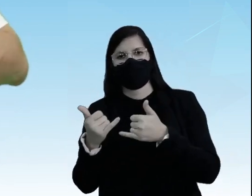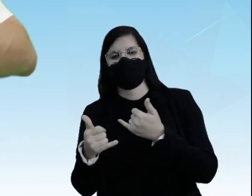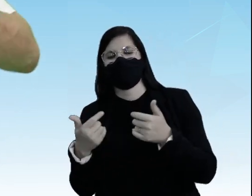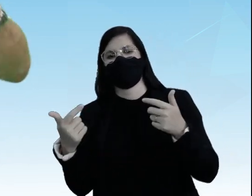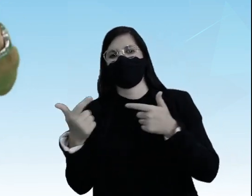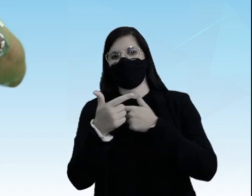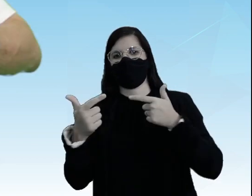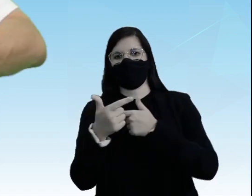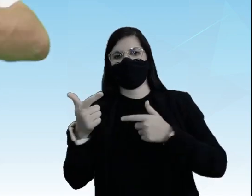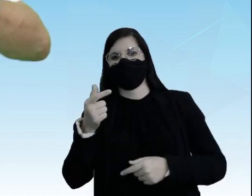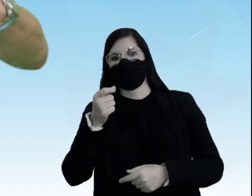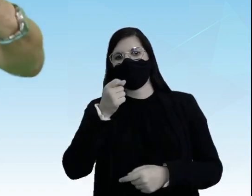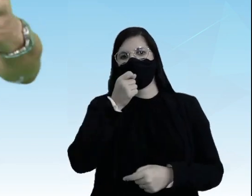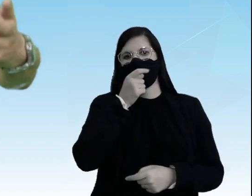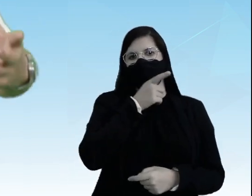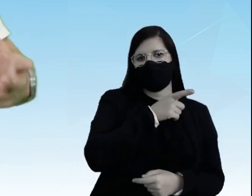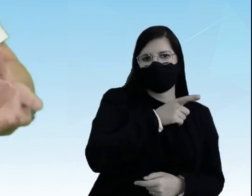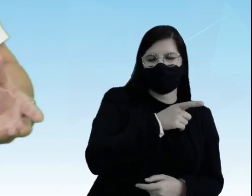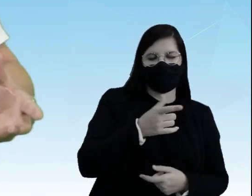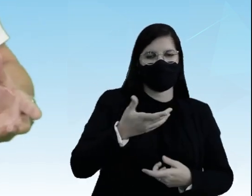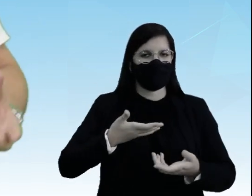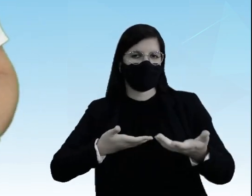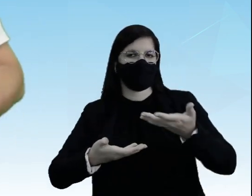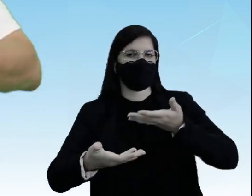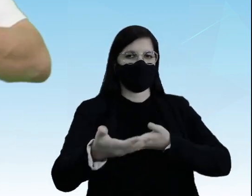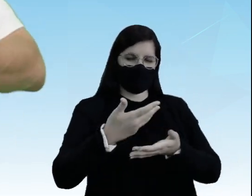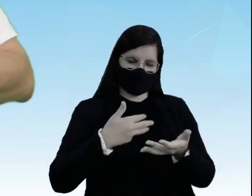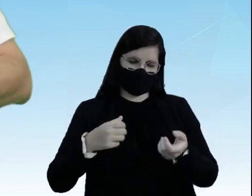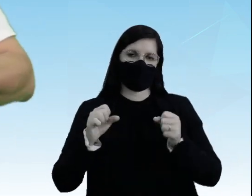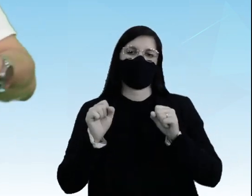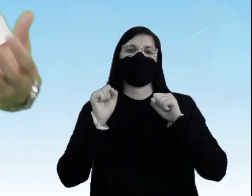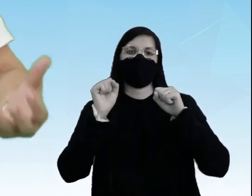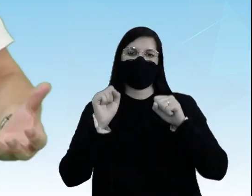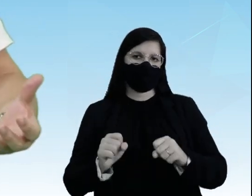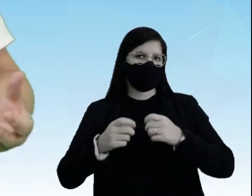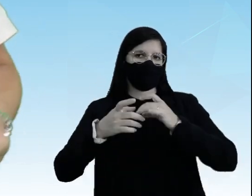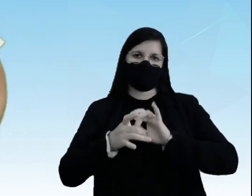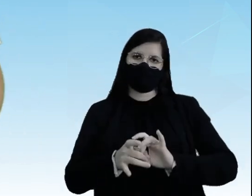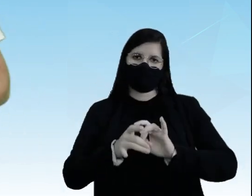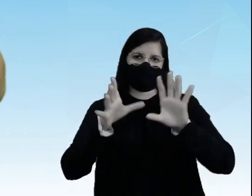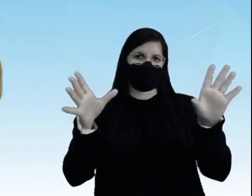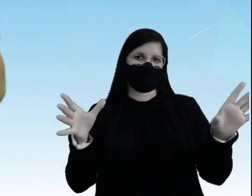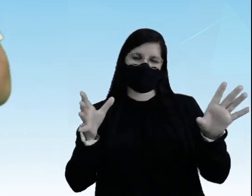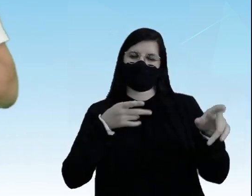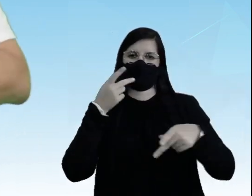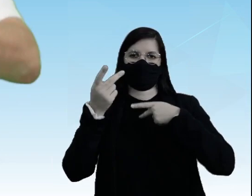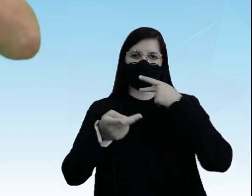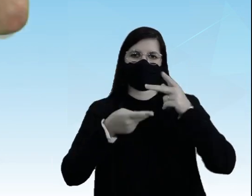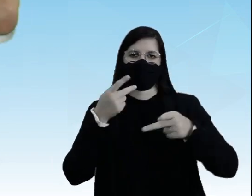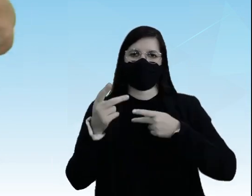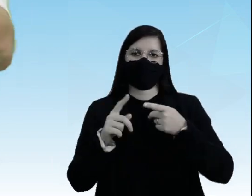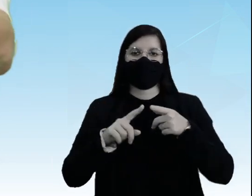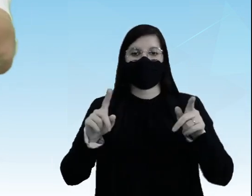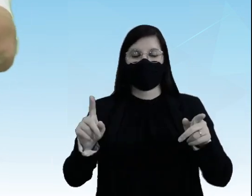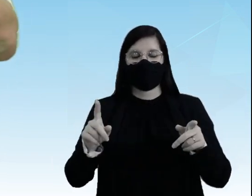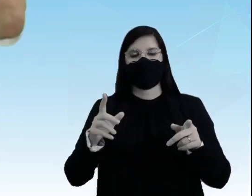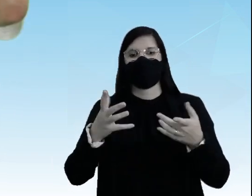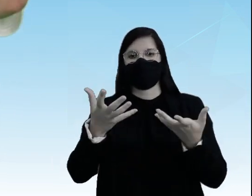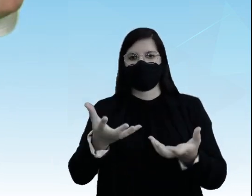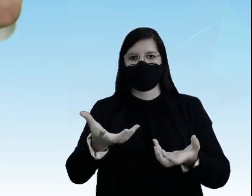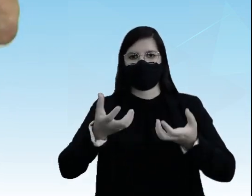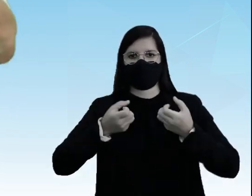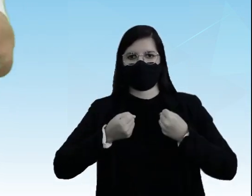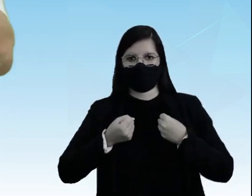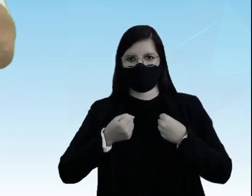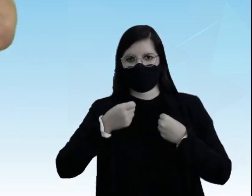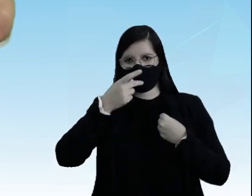brincadeira ou outra descontraída, você pode falar da sua forma, mas lembre-se, o seu receptor,